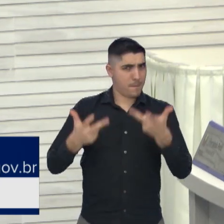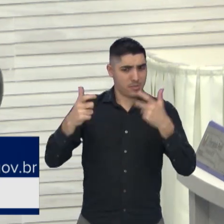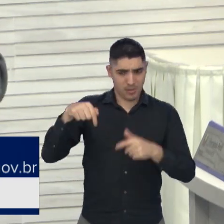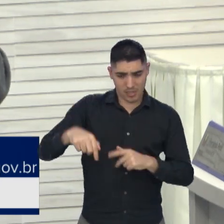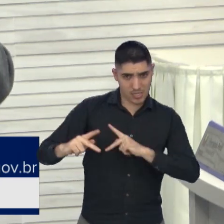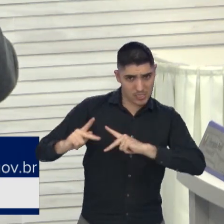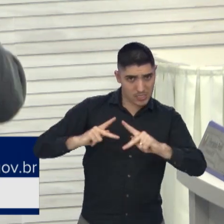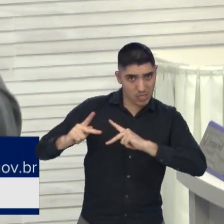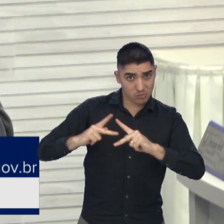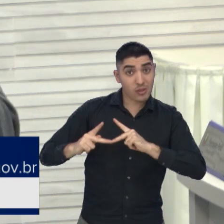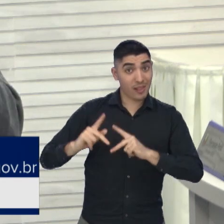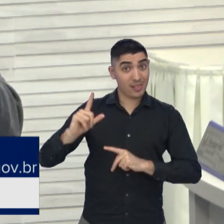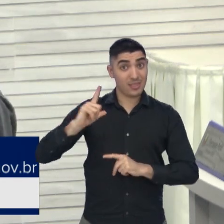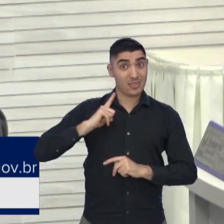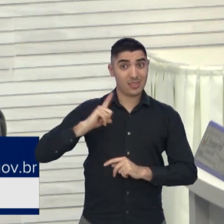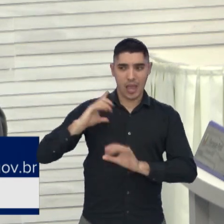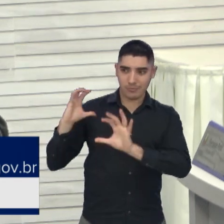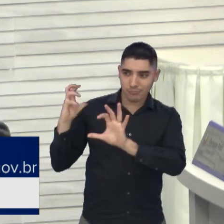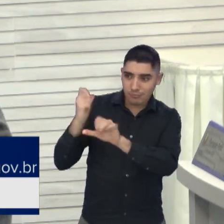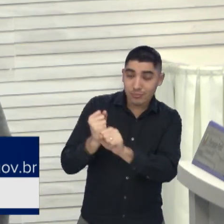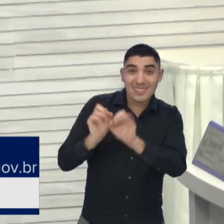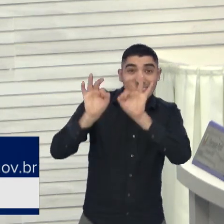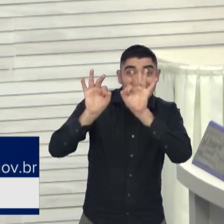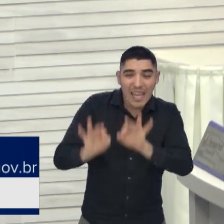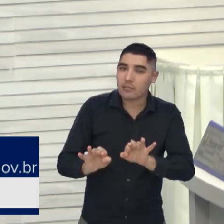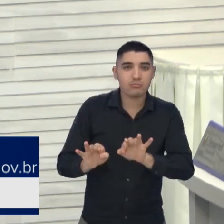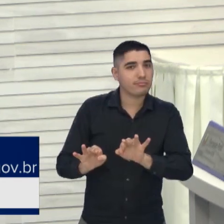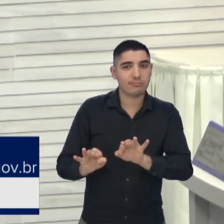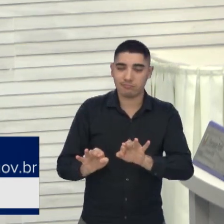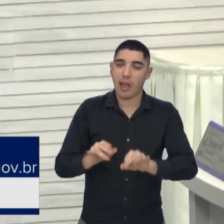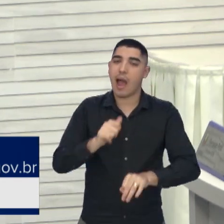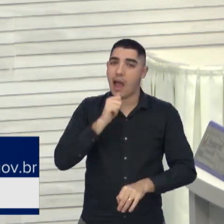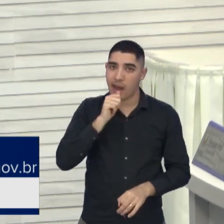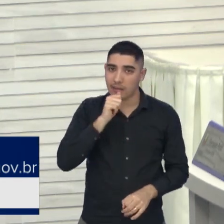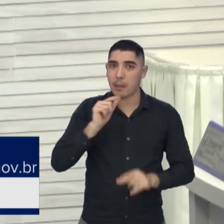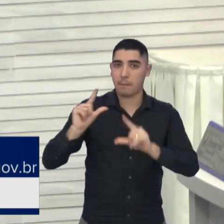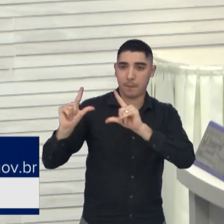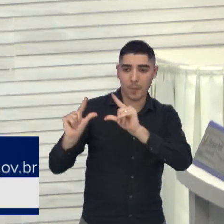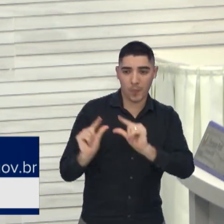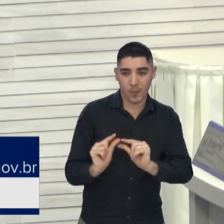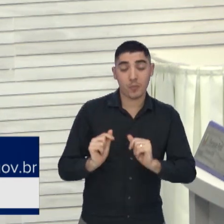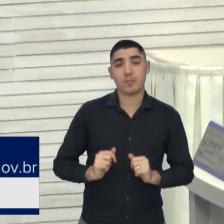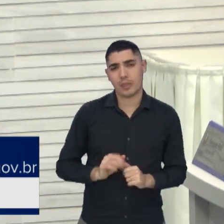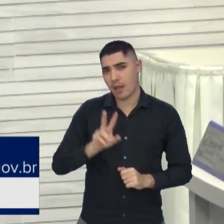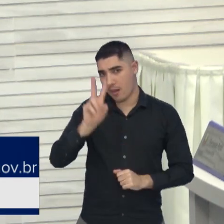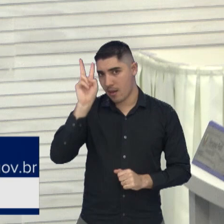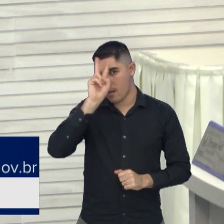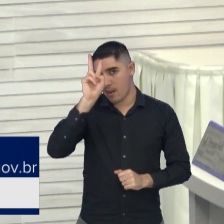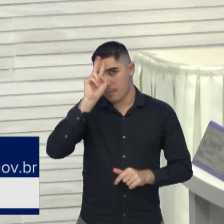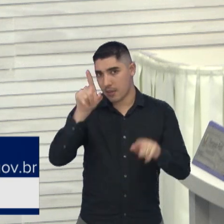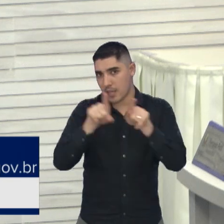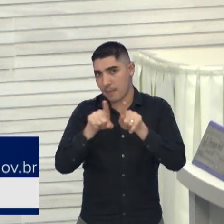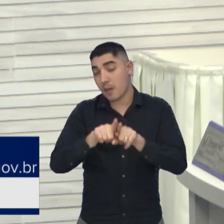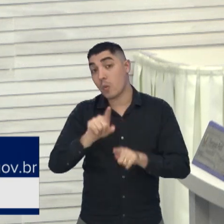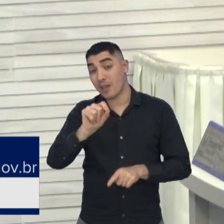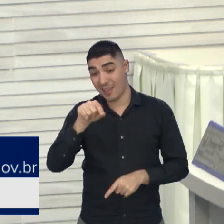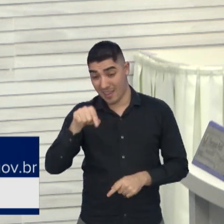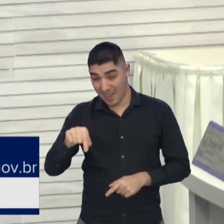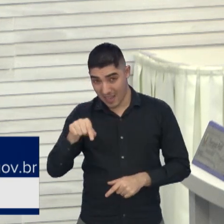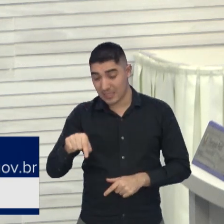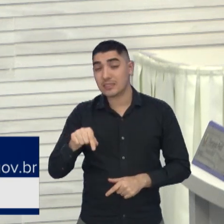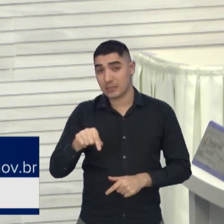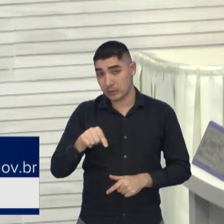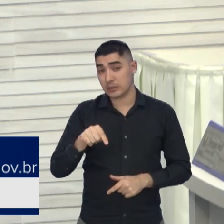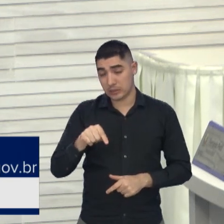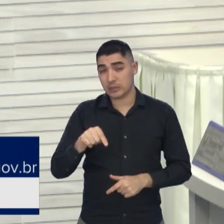longe de ter o número ideal, adequado de auditor. Também lembrando, já é um processo longo na